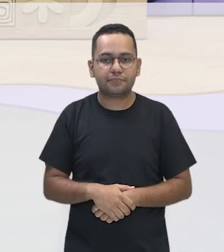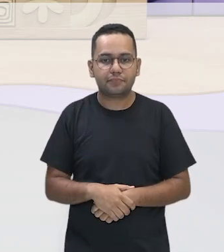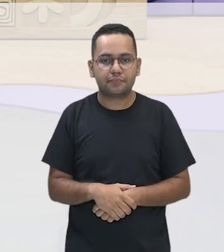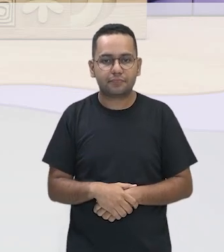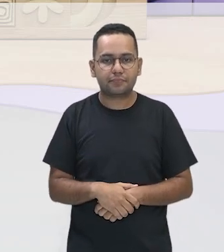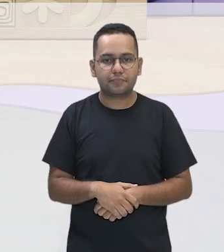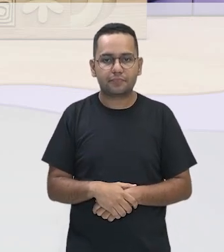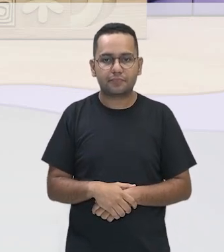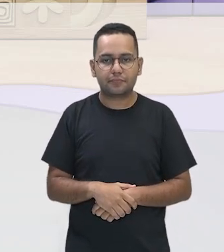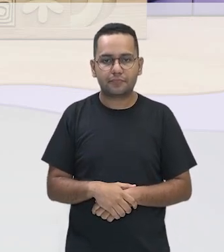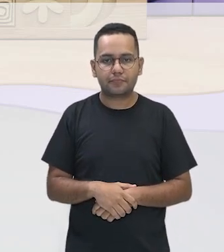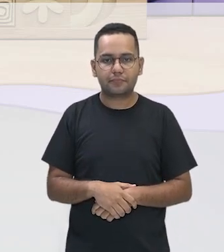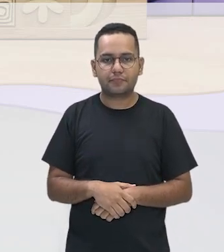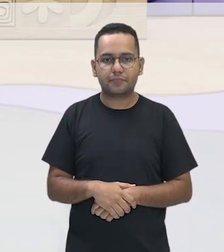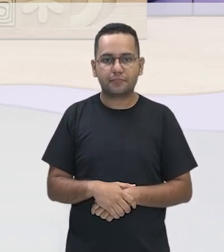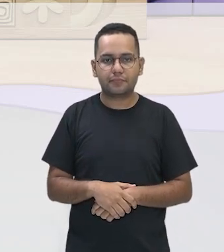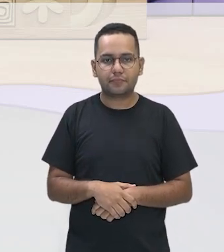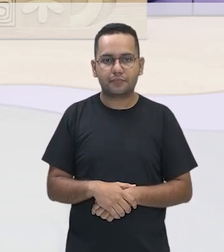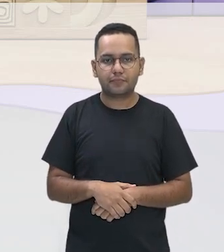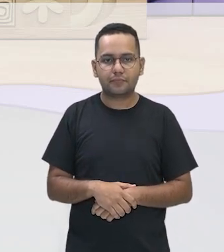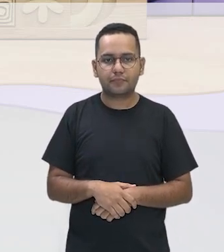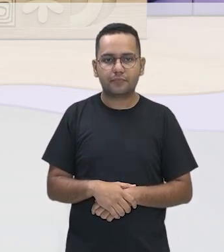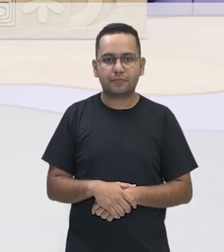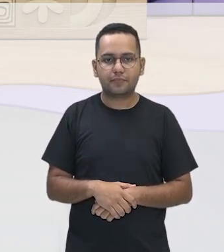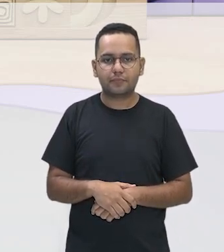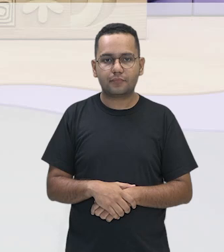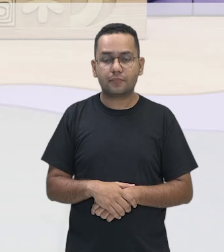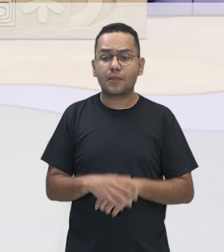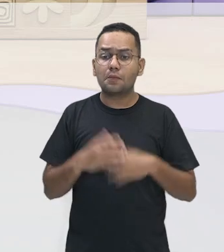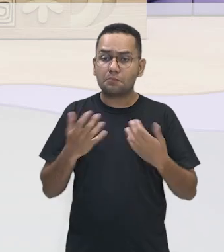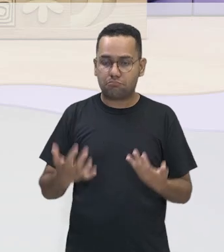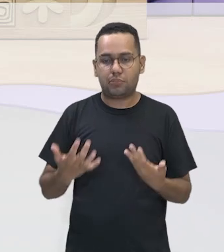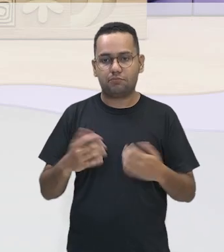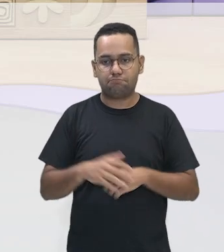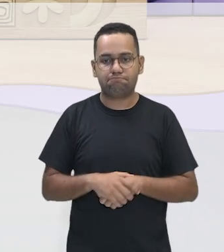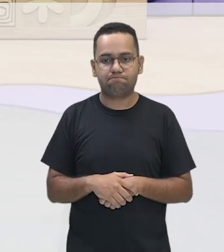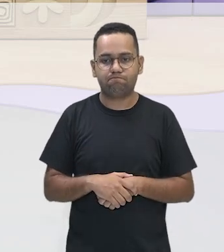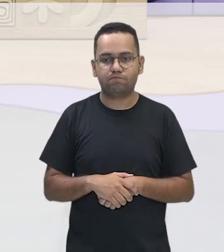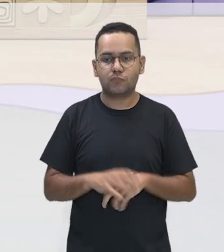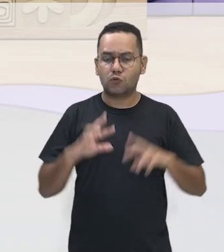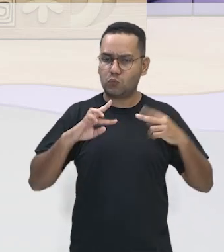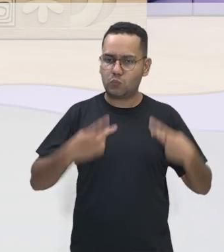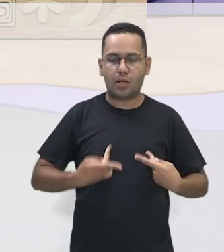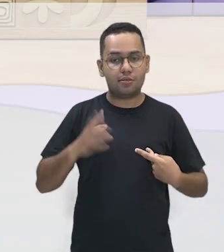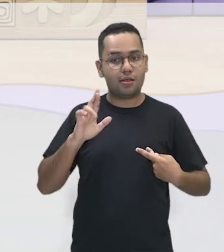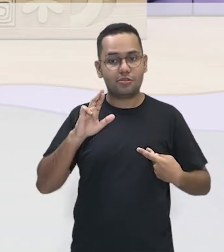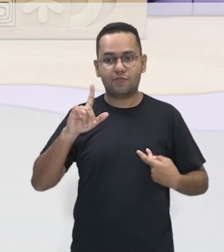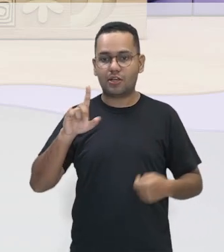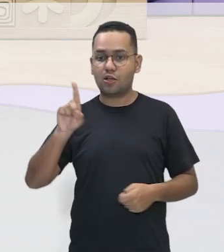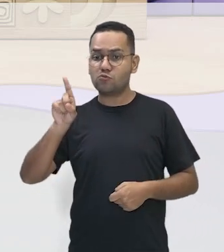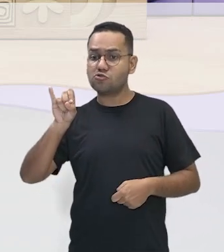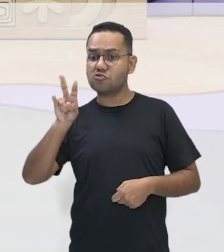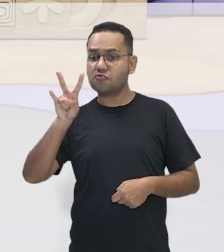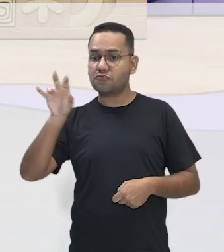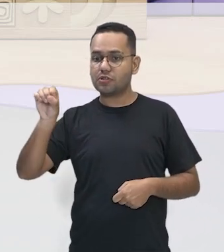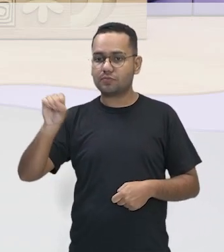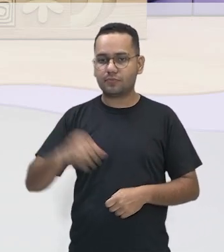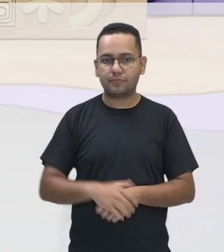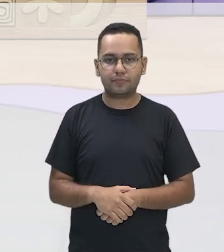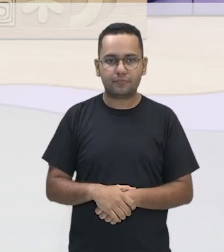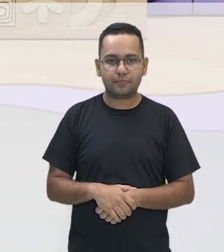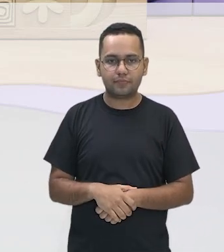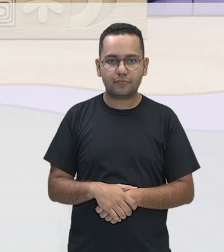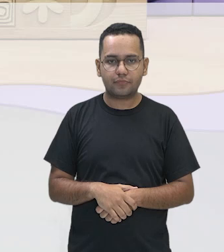humano ele é indiferente em relação ao divino, mas também é indiferente em relação às coisas da